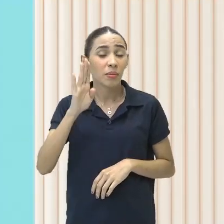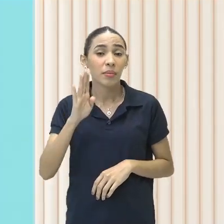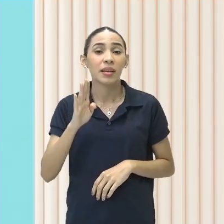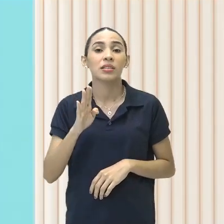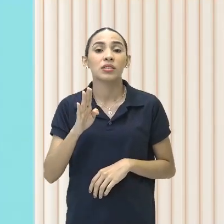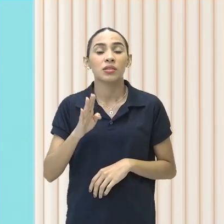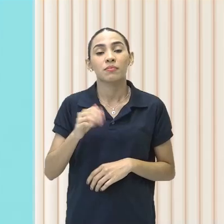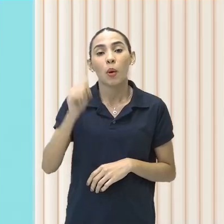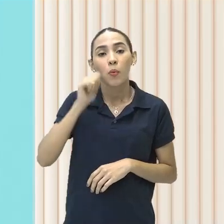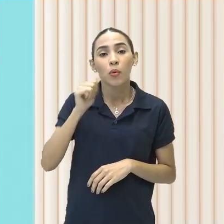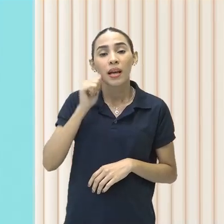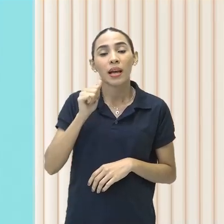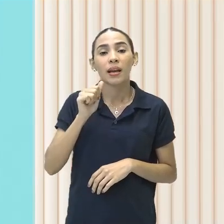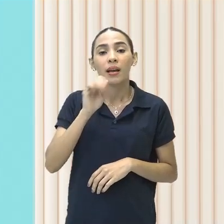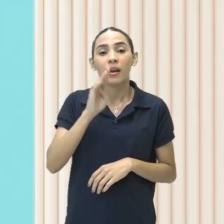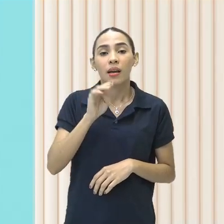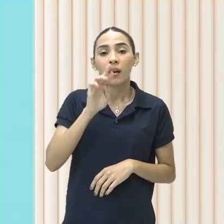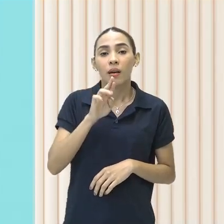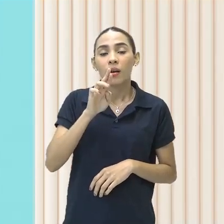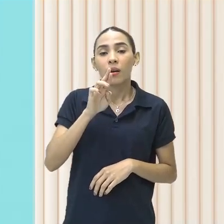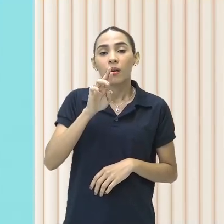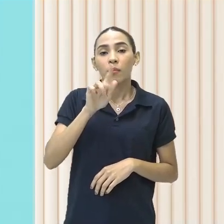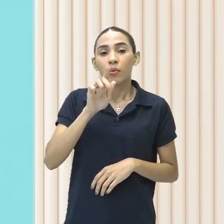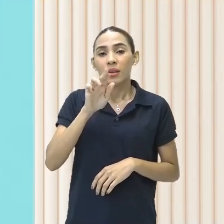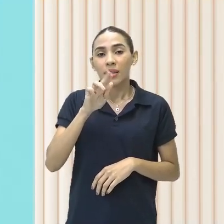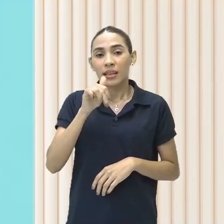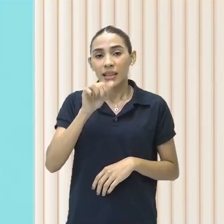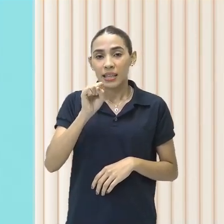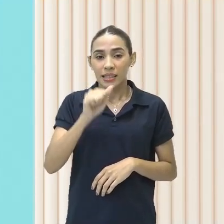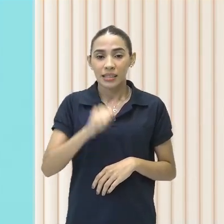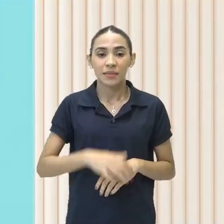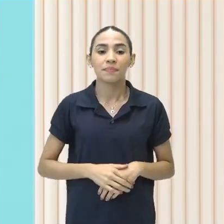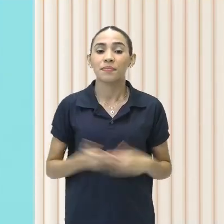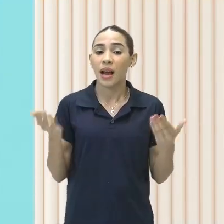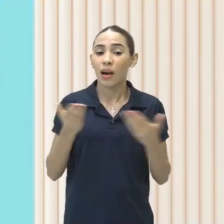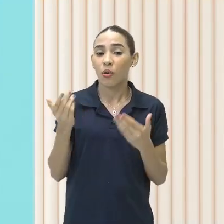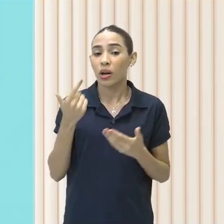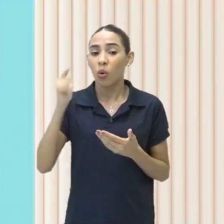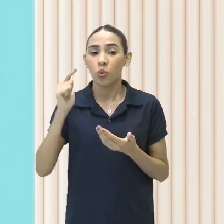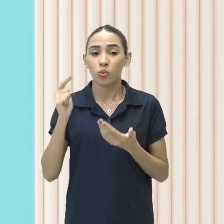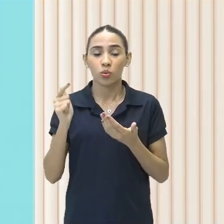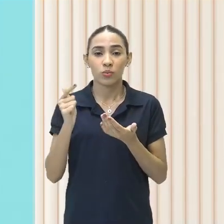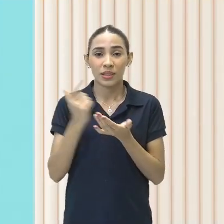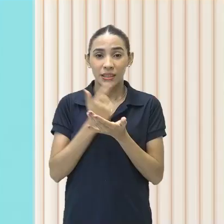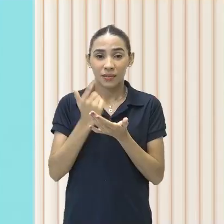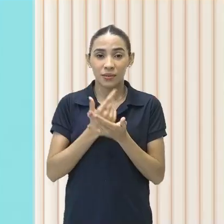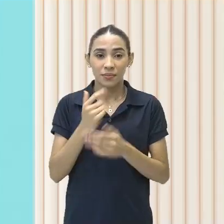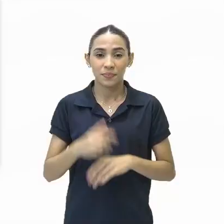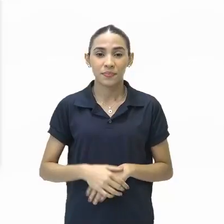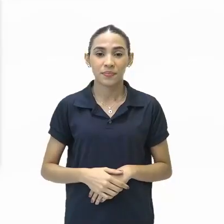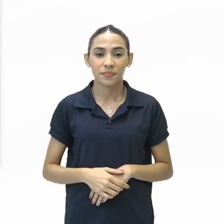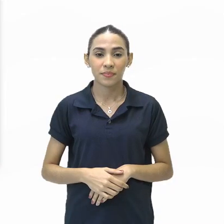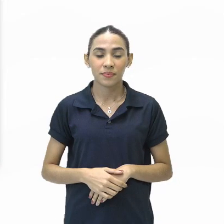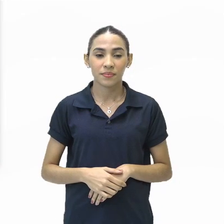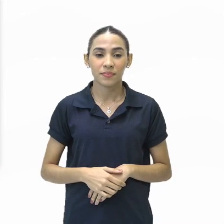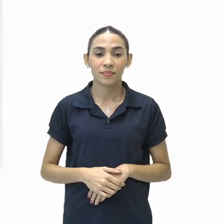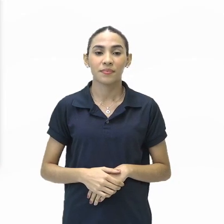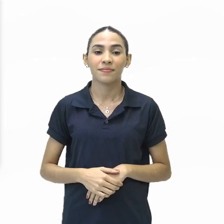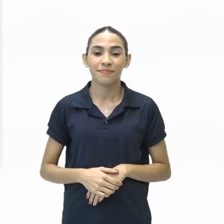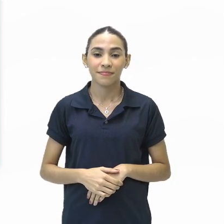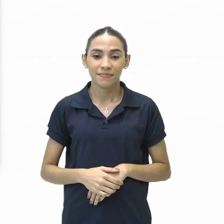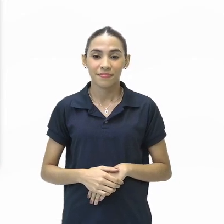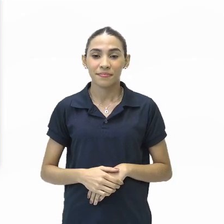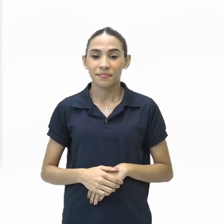das mulheres burguesas. Tá? Então, agora vamos ver personagens femininos de Machado de Assis. Prestem atenção. Olha